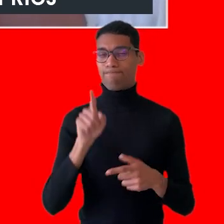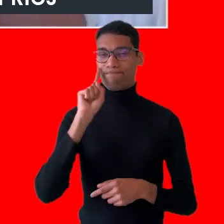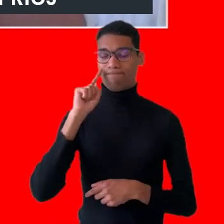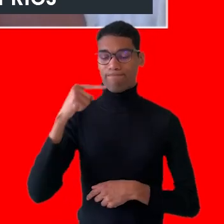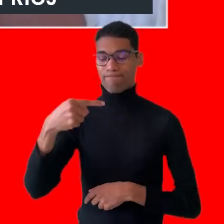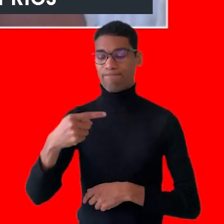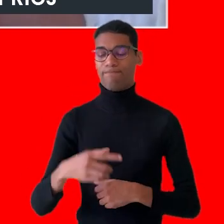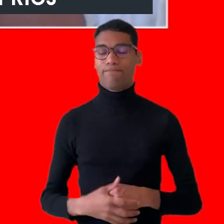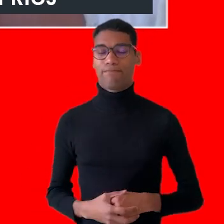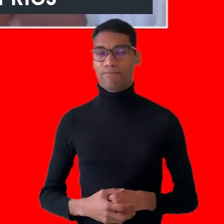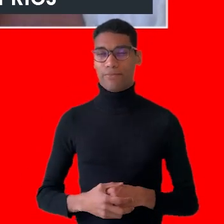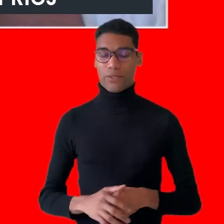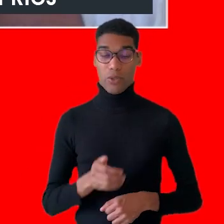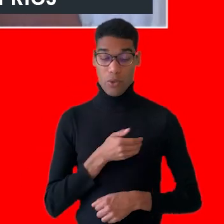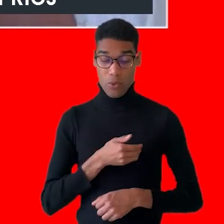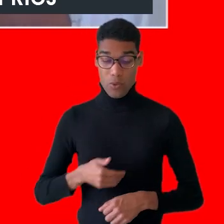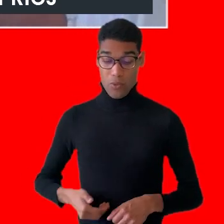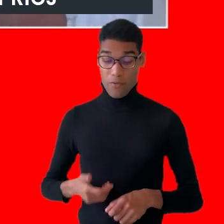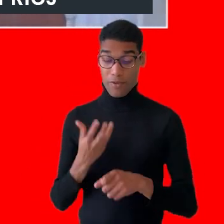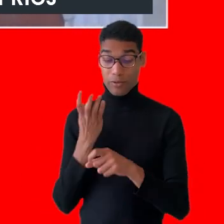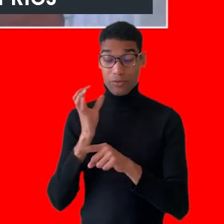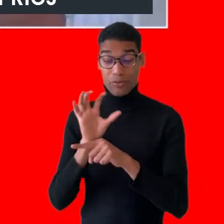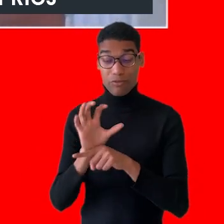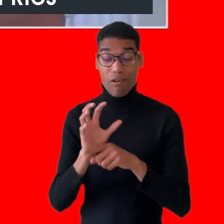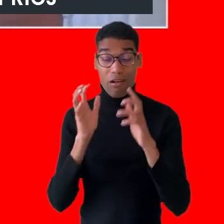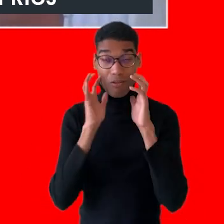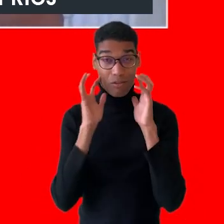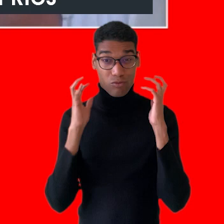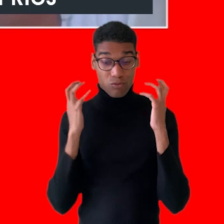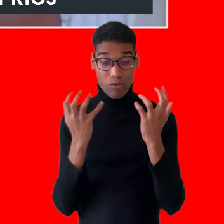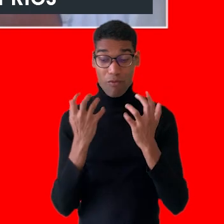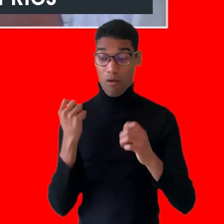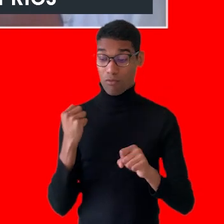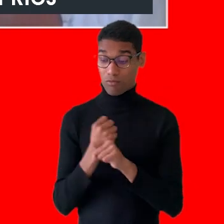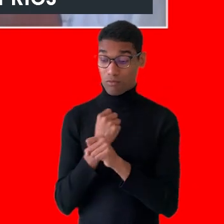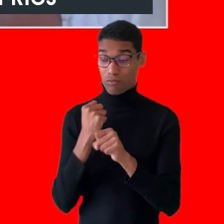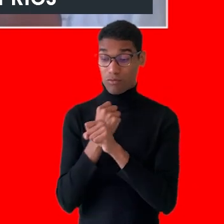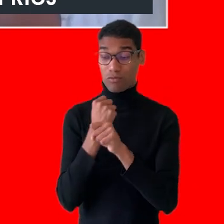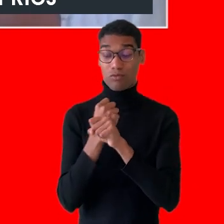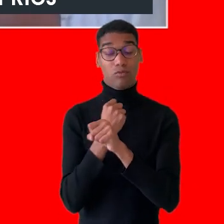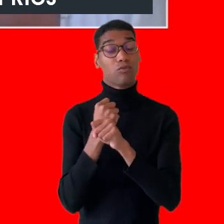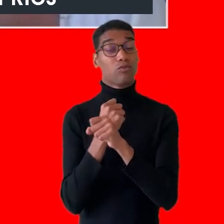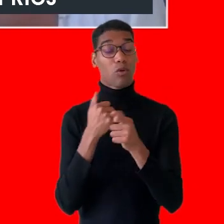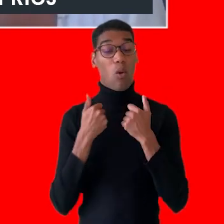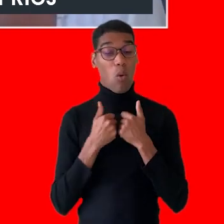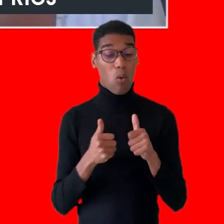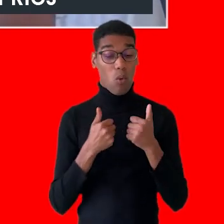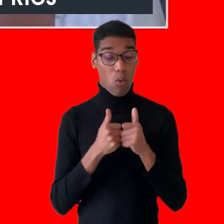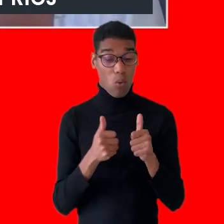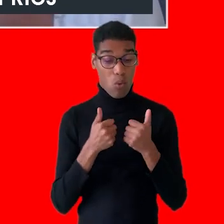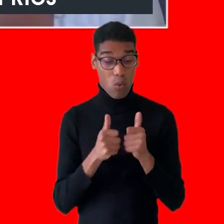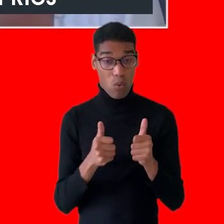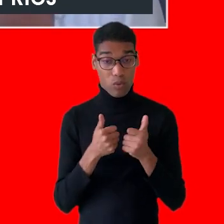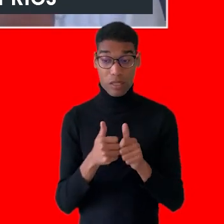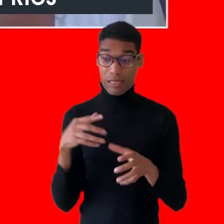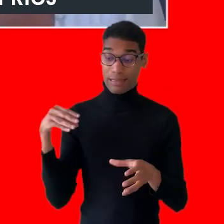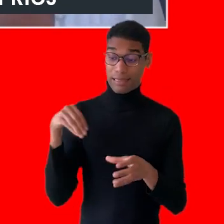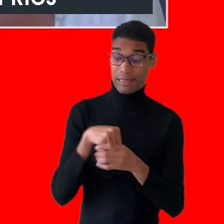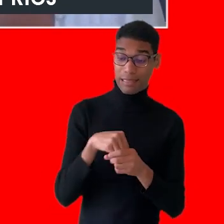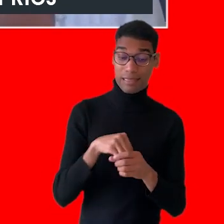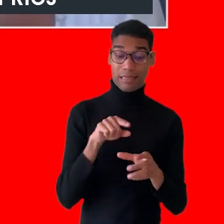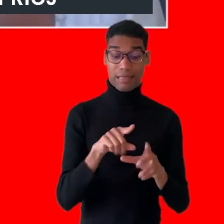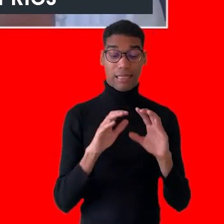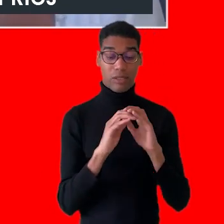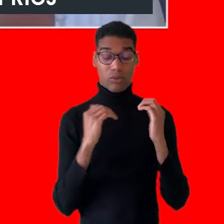diariamente. Quando o governo do estado resolveu construir o terminal integrado de passageiros dentro